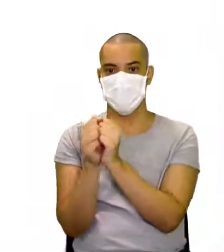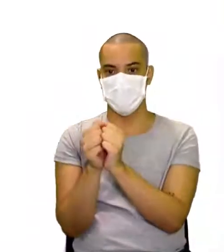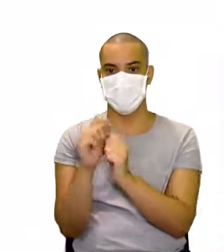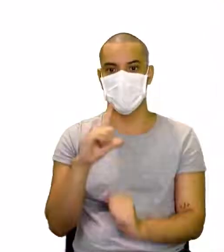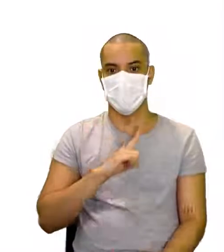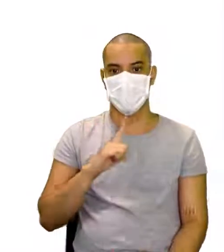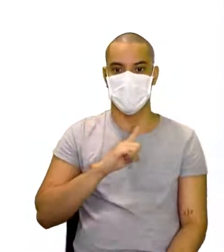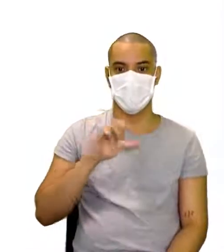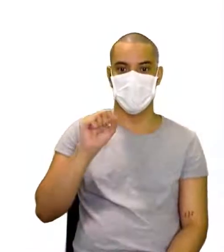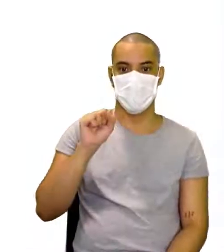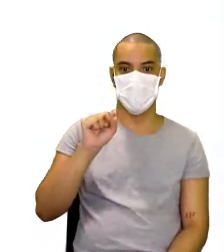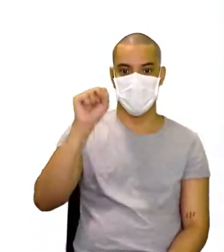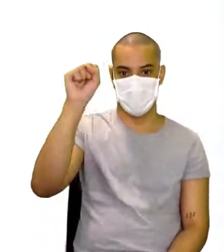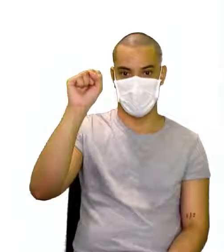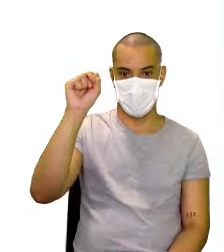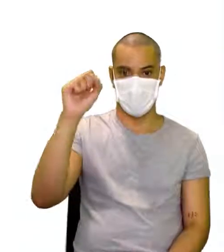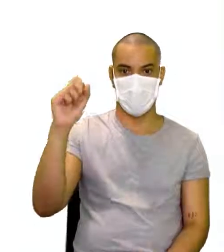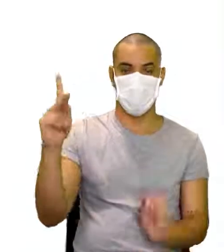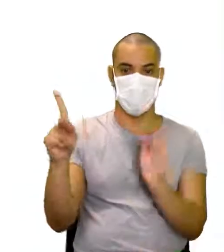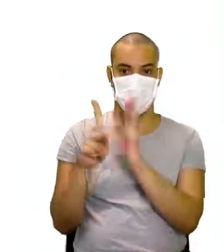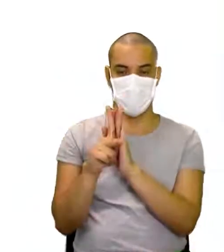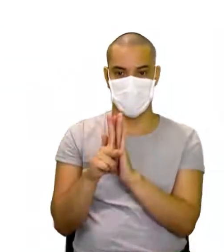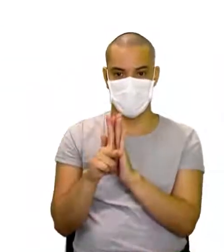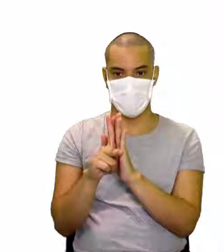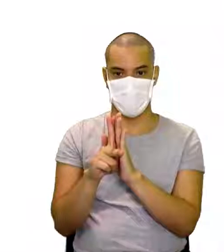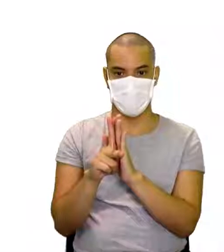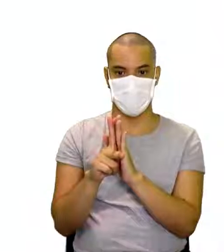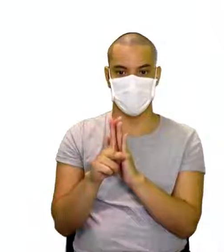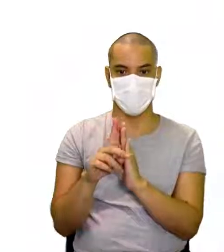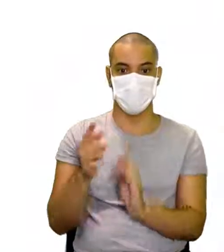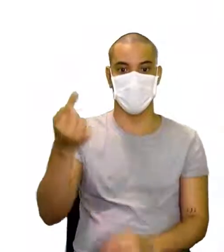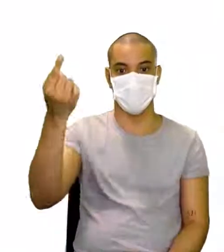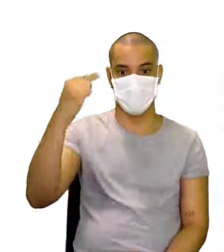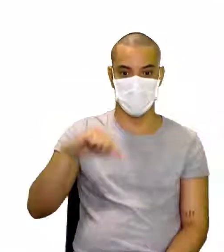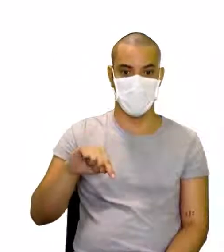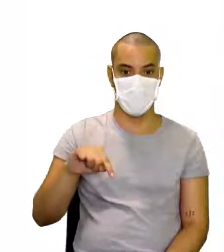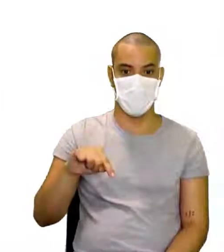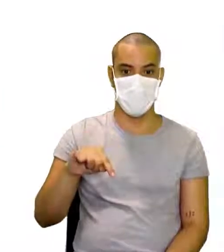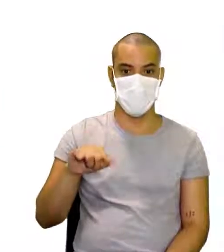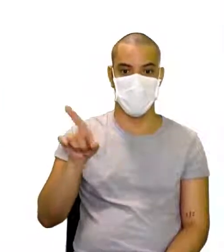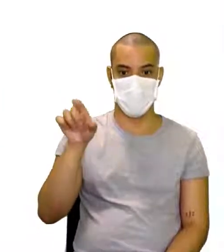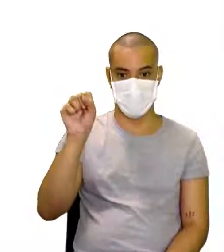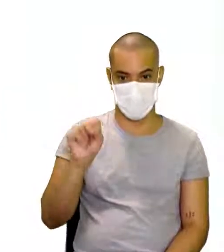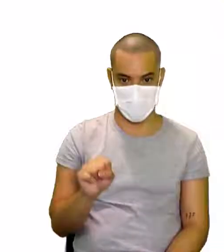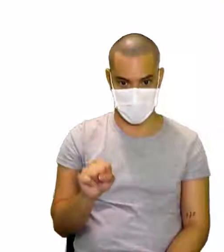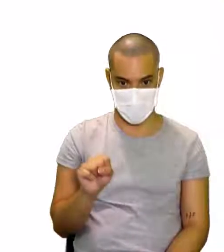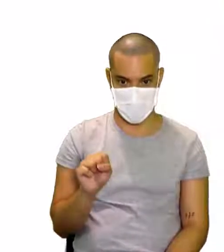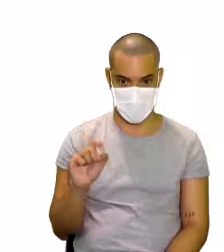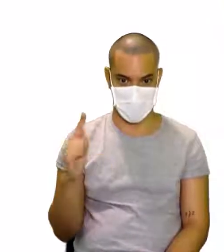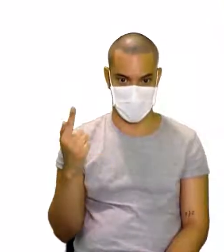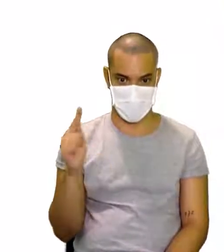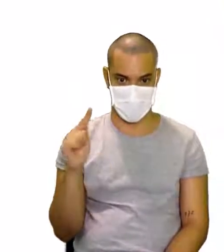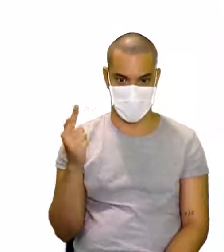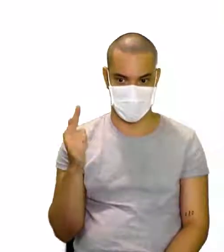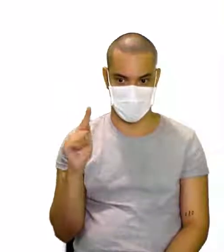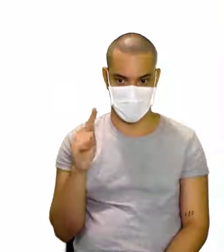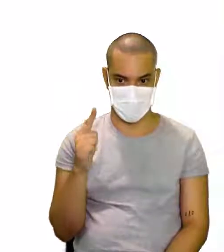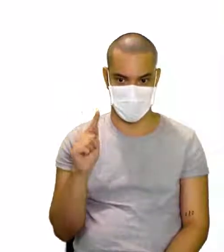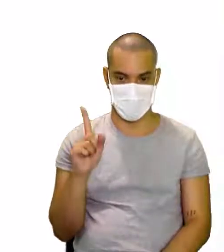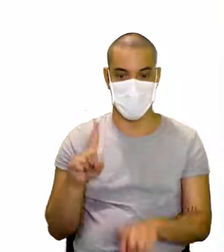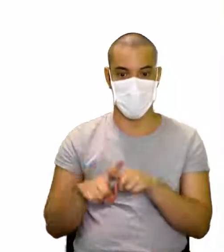sul magnético desse ímã aqui. Embaixo a gente vai ter o oposto, nós temos o polo sul